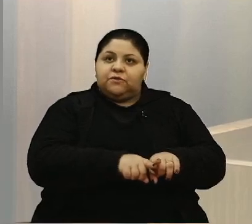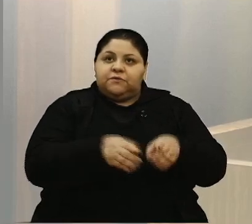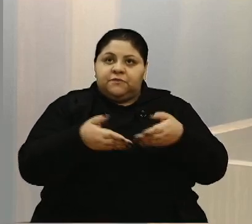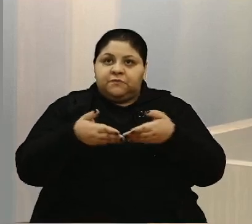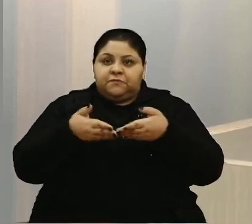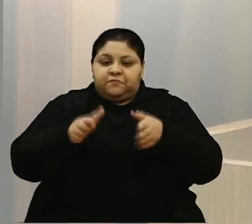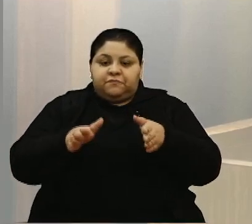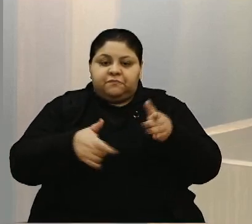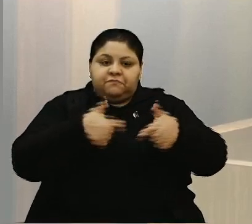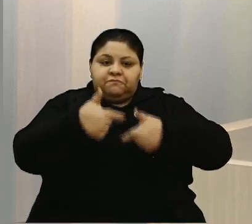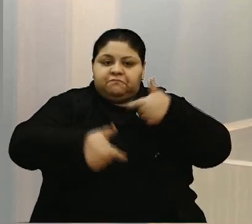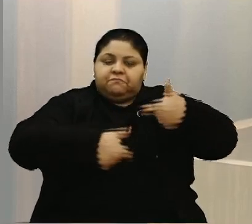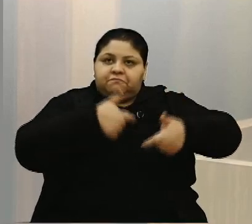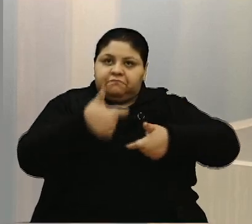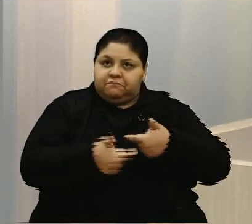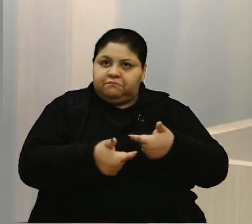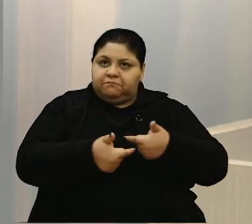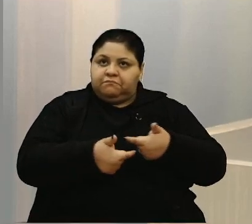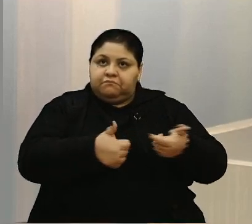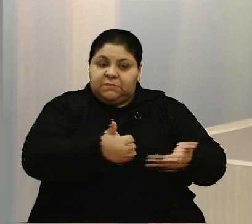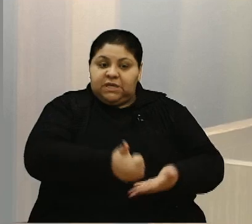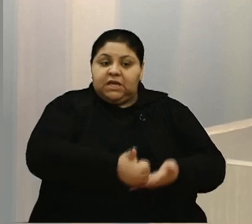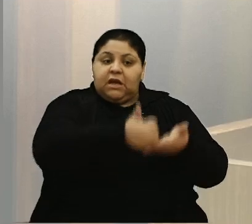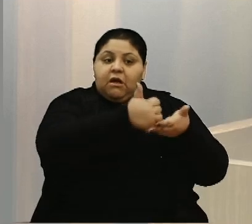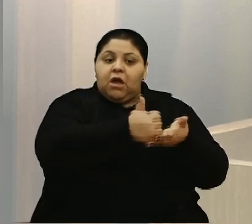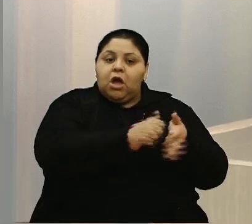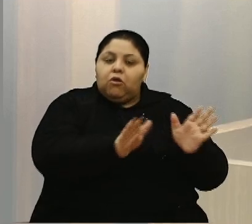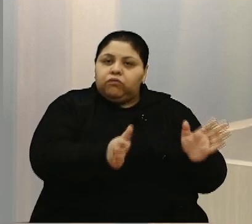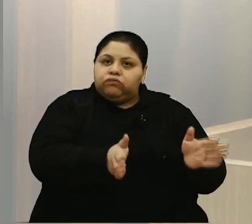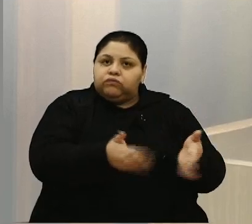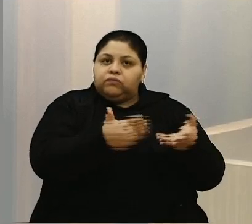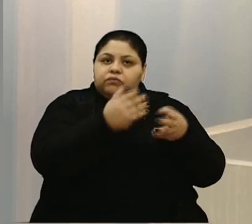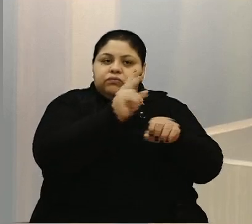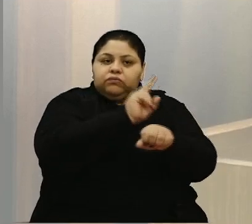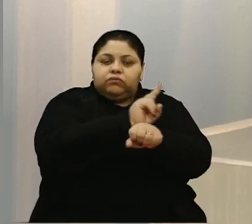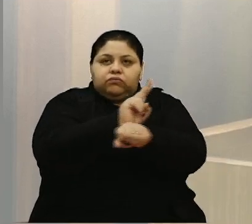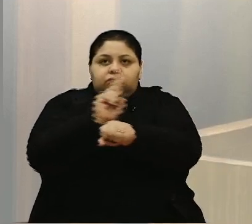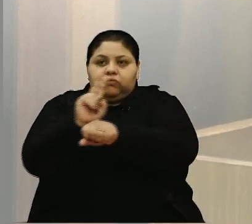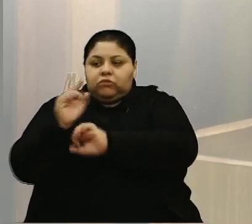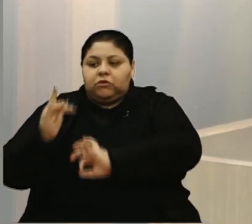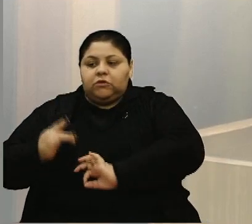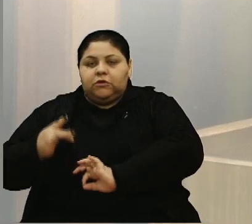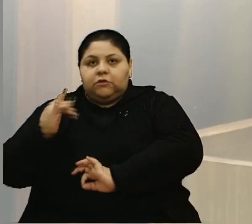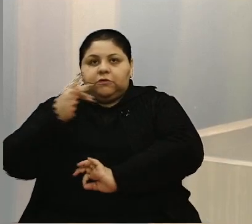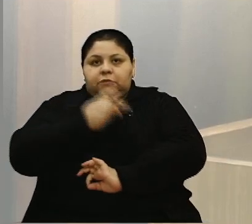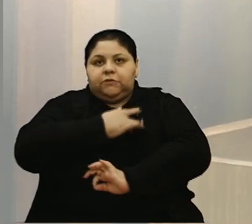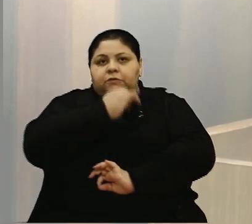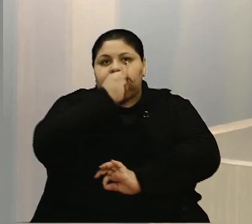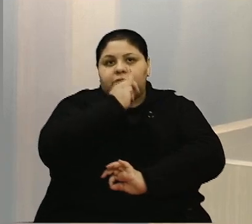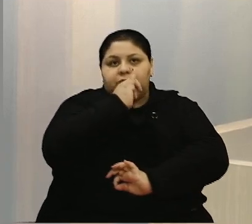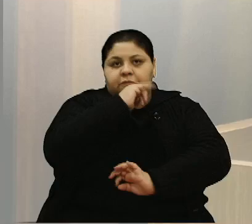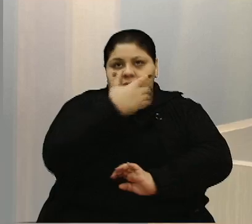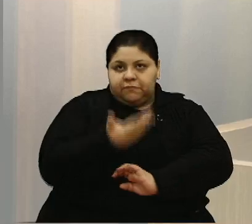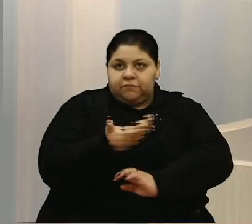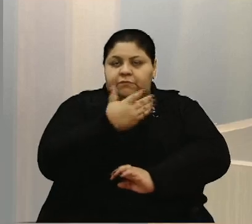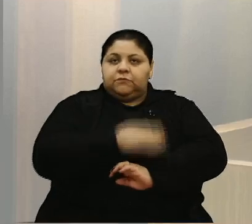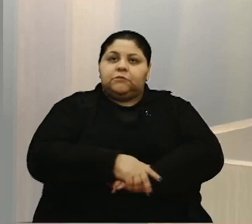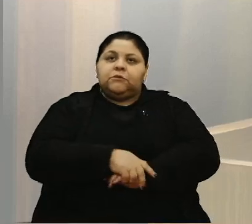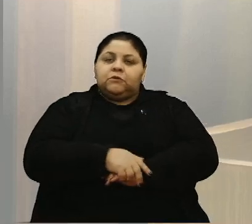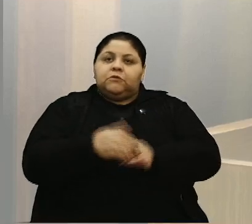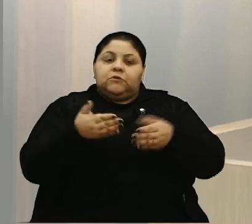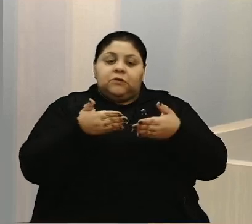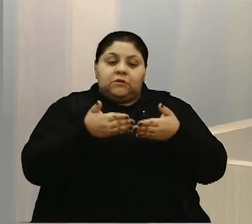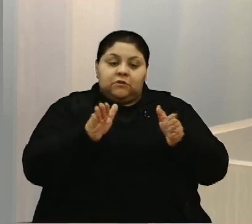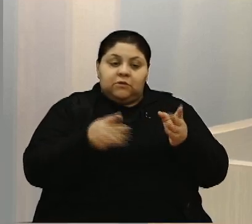serviços que favoreçam e que fortaleçam o cuidado em saúde. Um exemplo deles é a abertura,